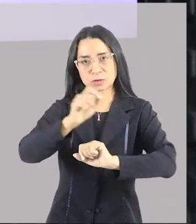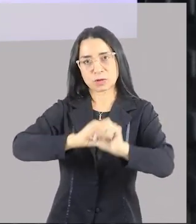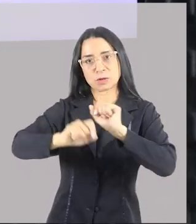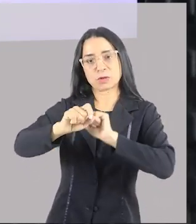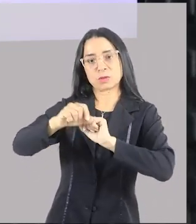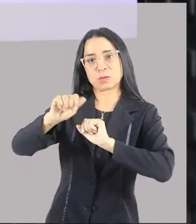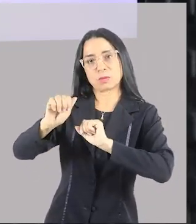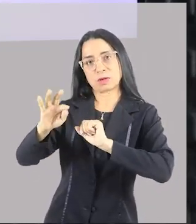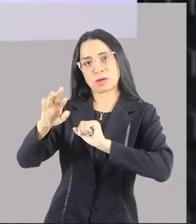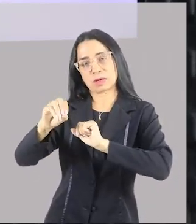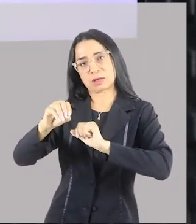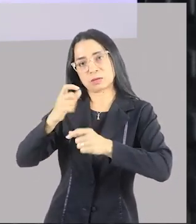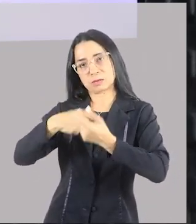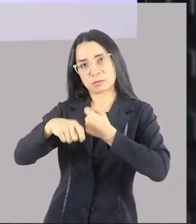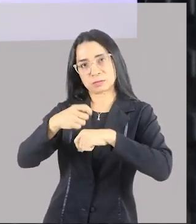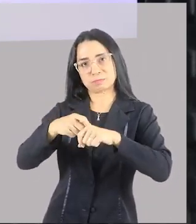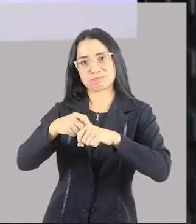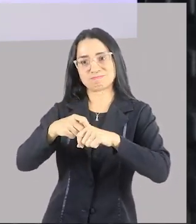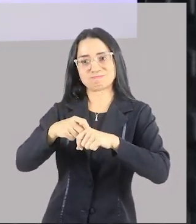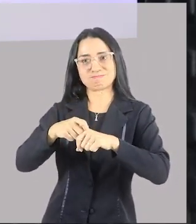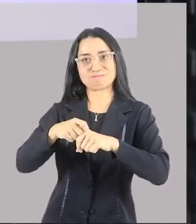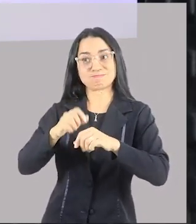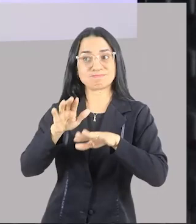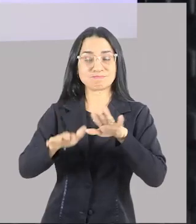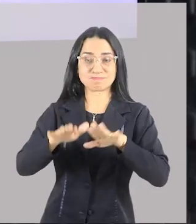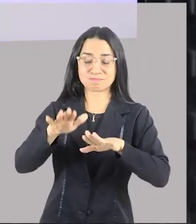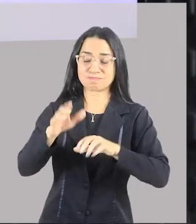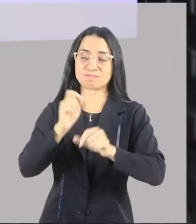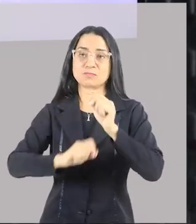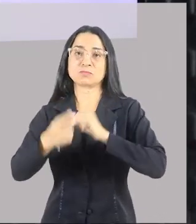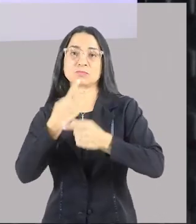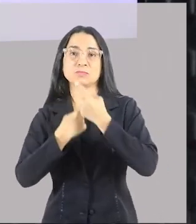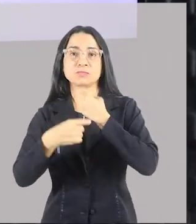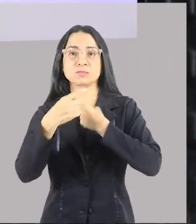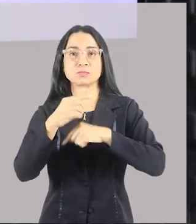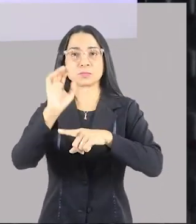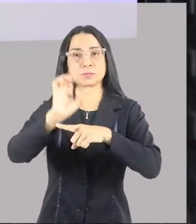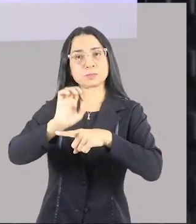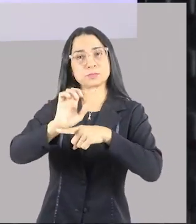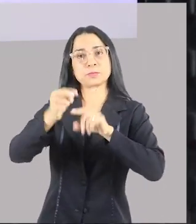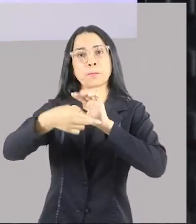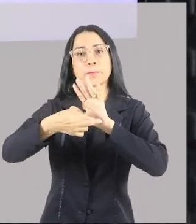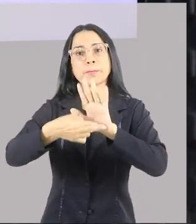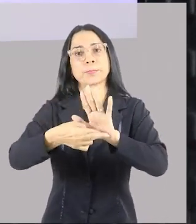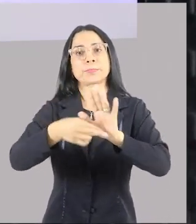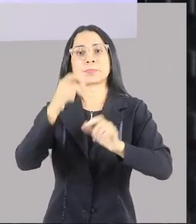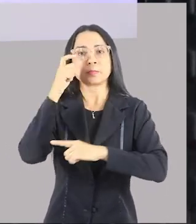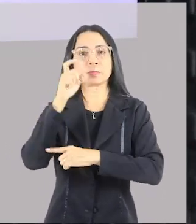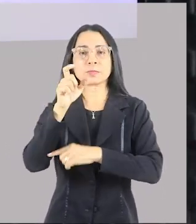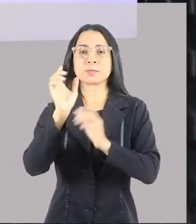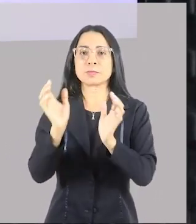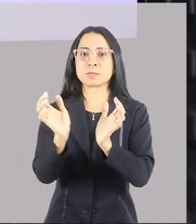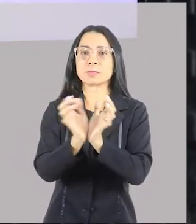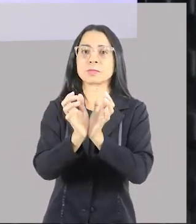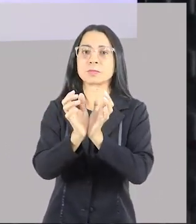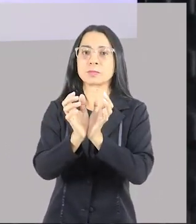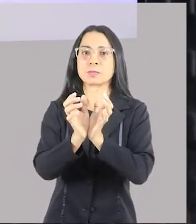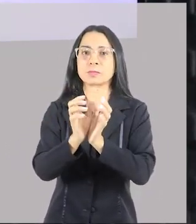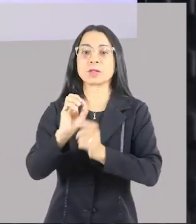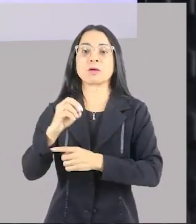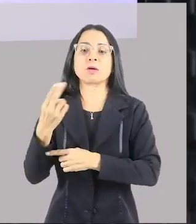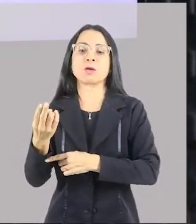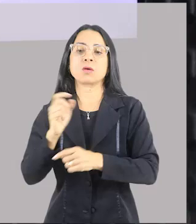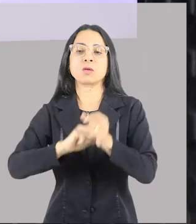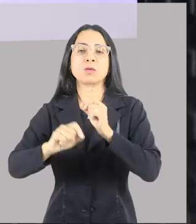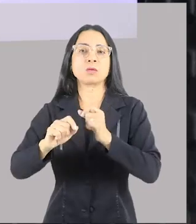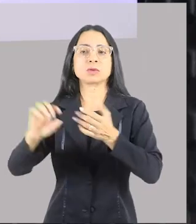só depende da vontade do Estado, aqui representando o interesse da coletividade. Ou seja,